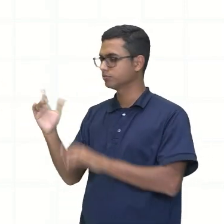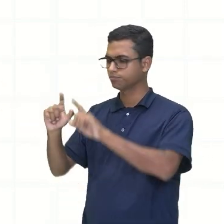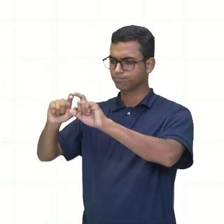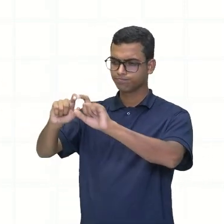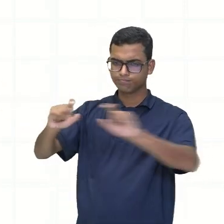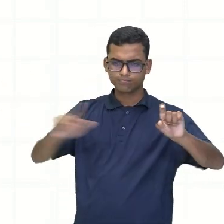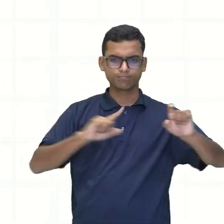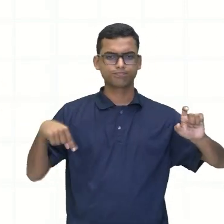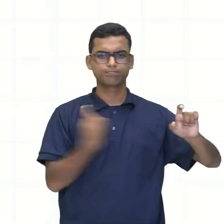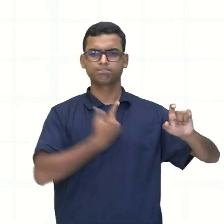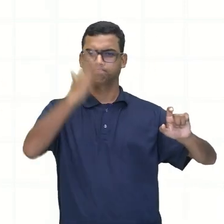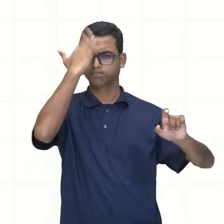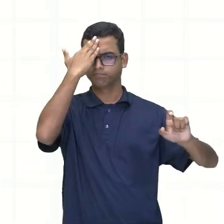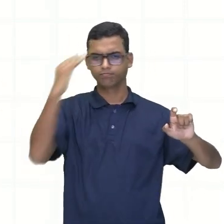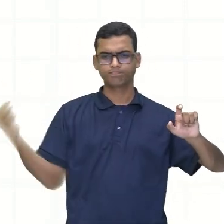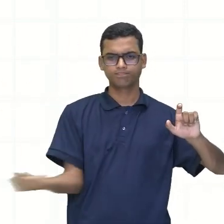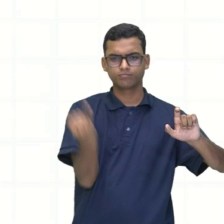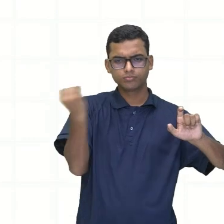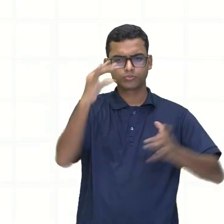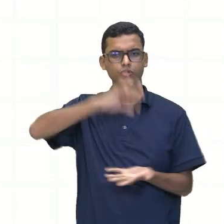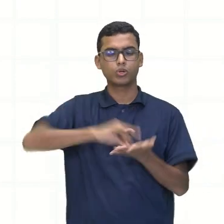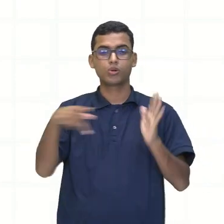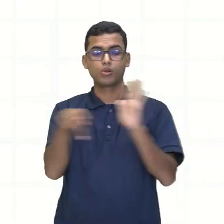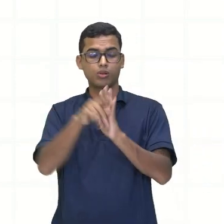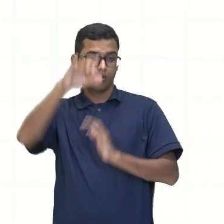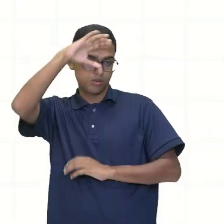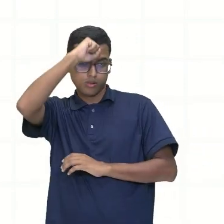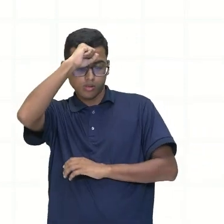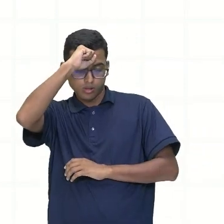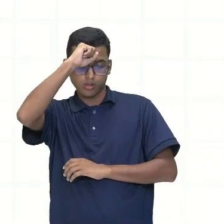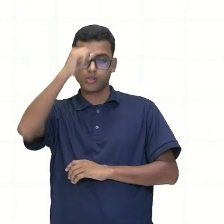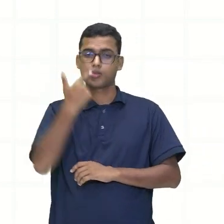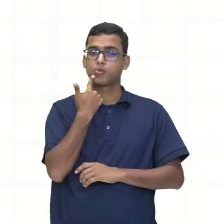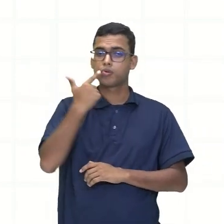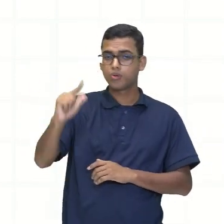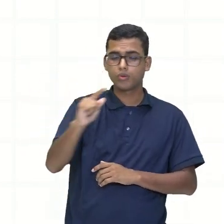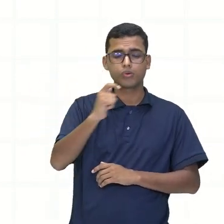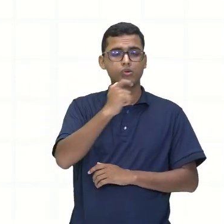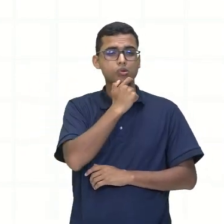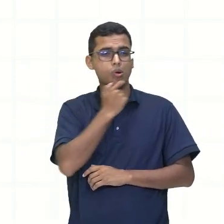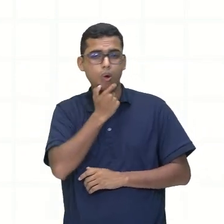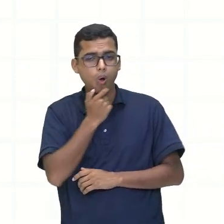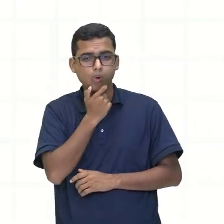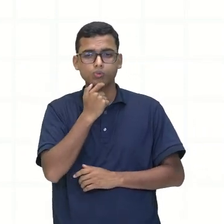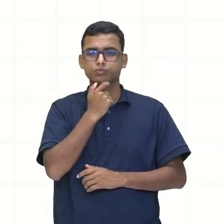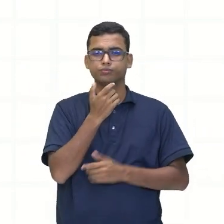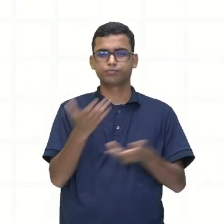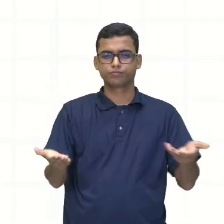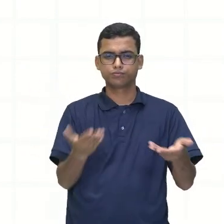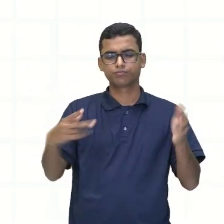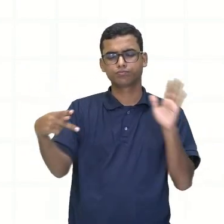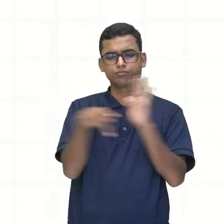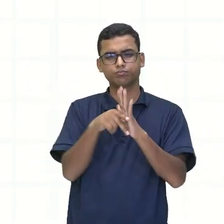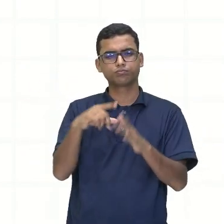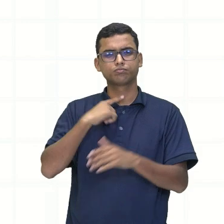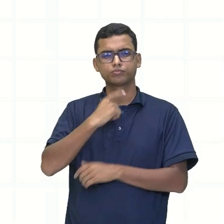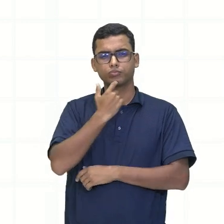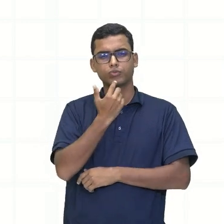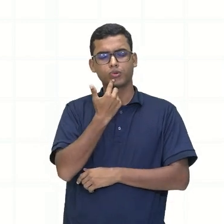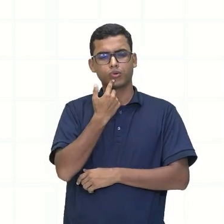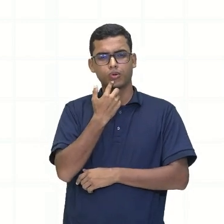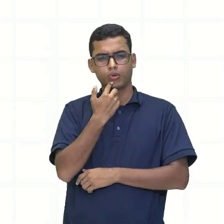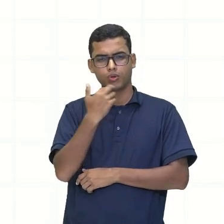a importância de aprender mesmo a língua inglesa, que hoje é a língua franca, a língua que